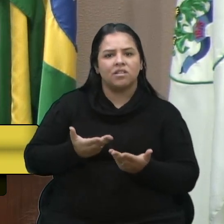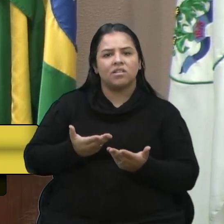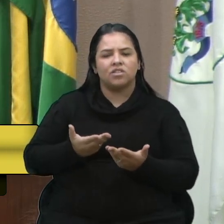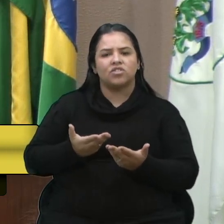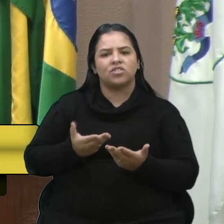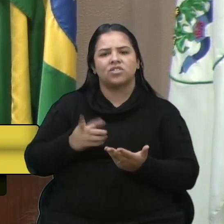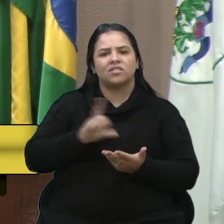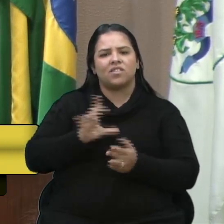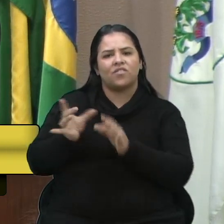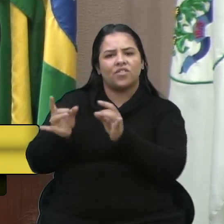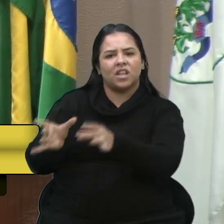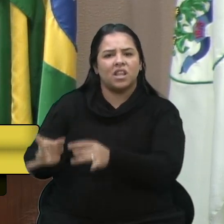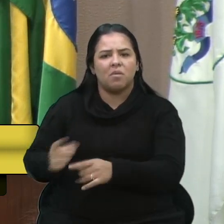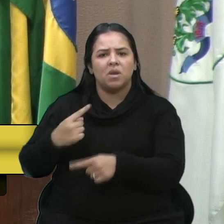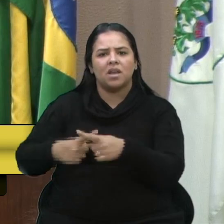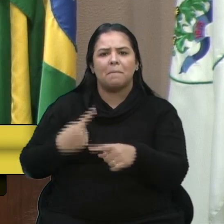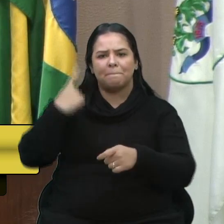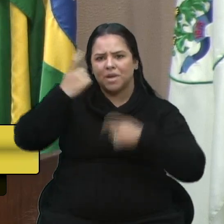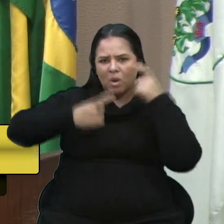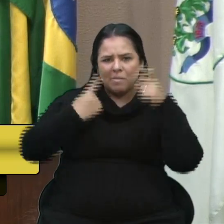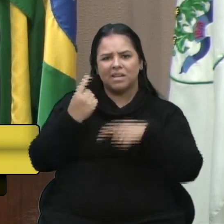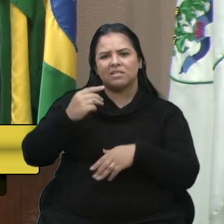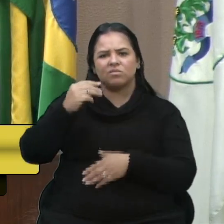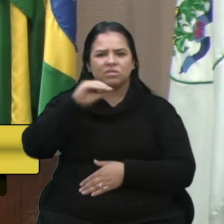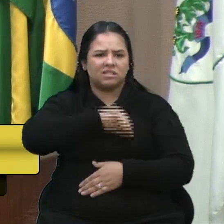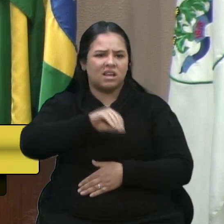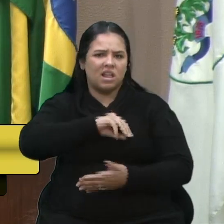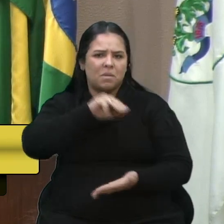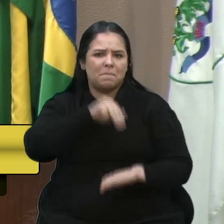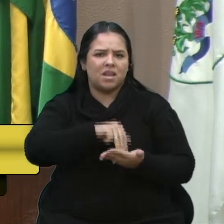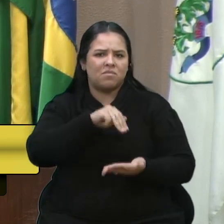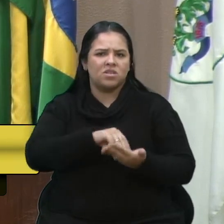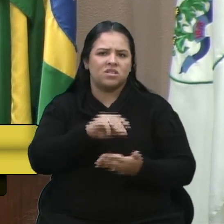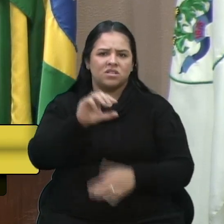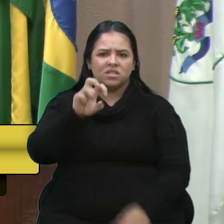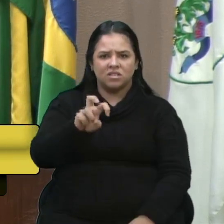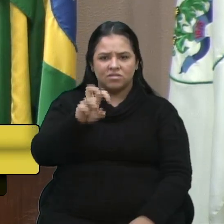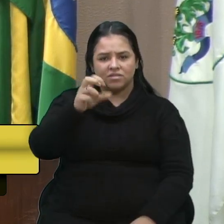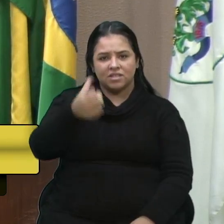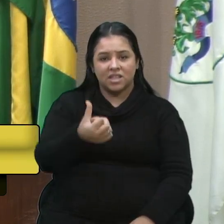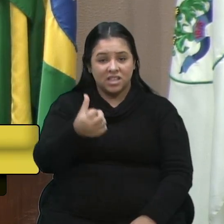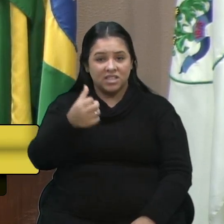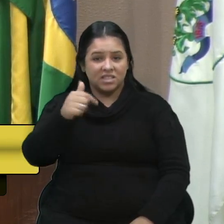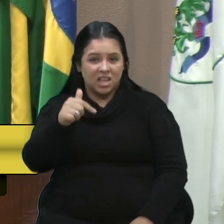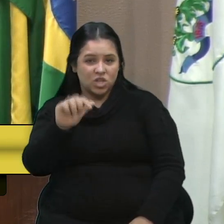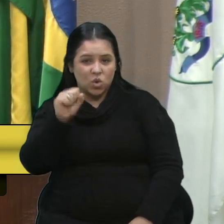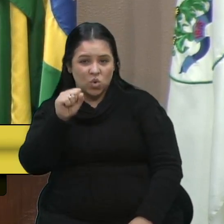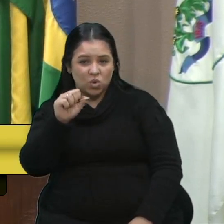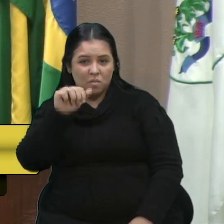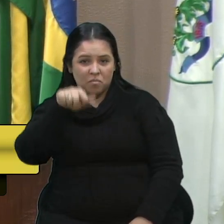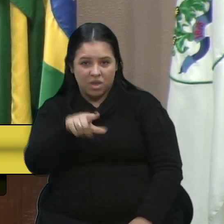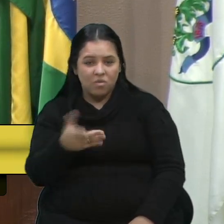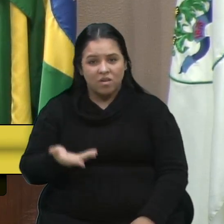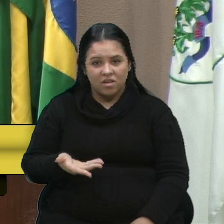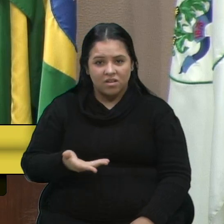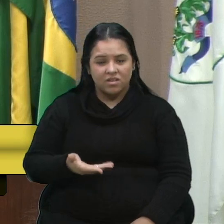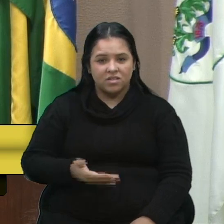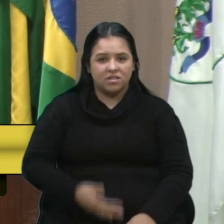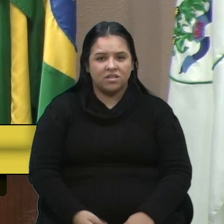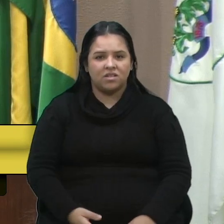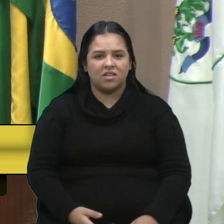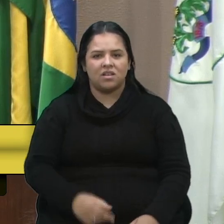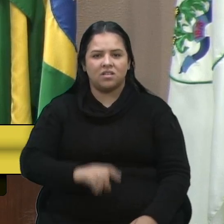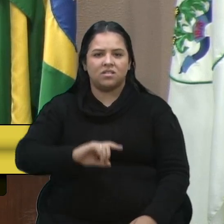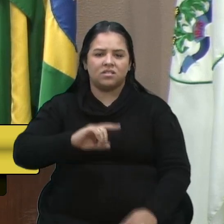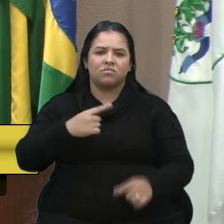está preocupado com o salário mínimo, que tem que ser 5, 6, 7, 8 mil. O que as pessoas muitas vezes não falam é como isso